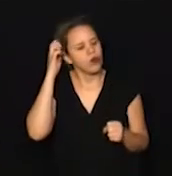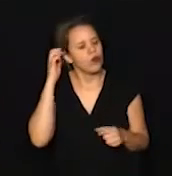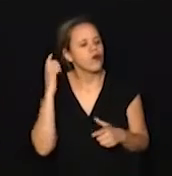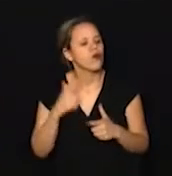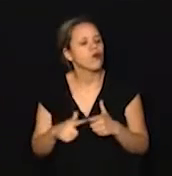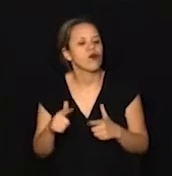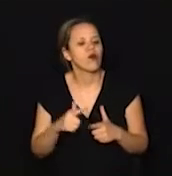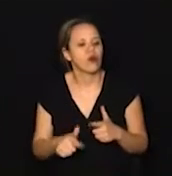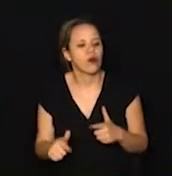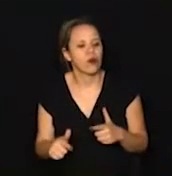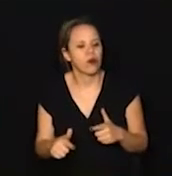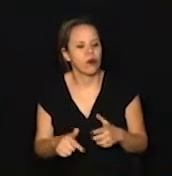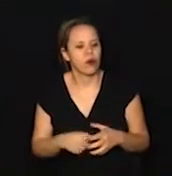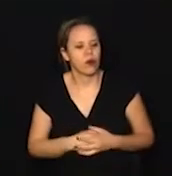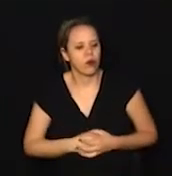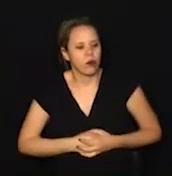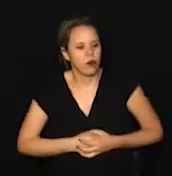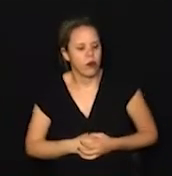circunstância. E